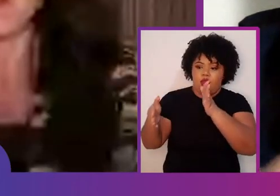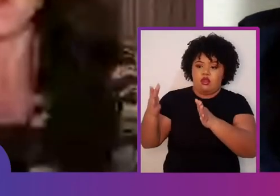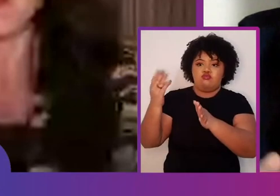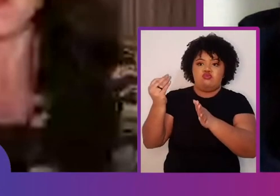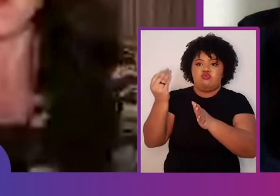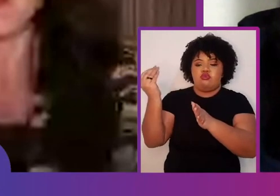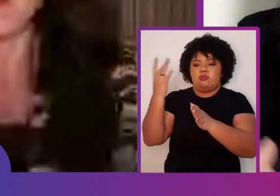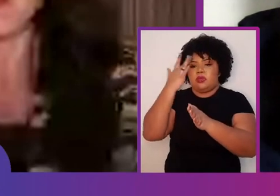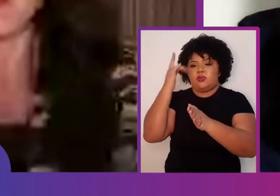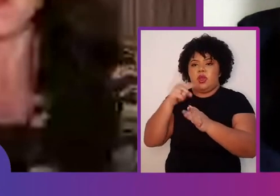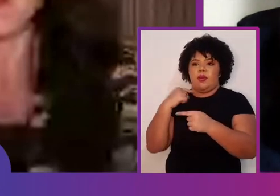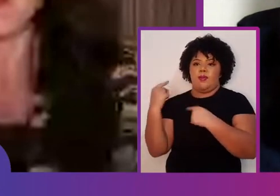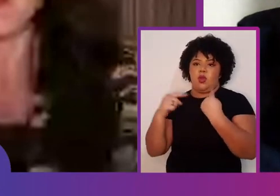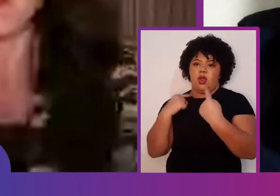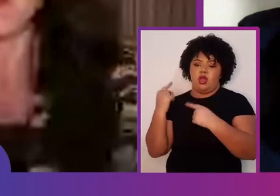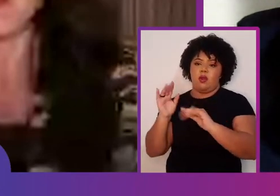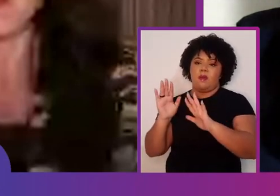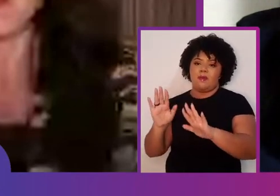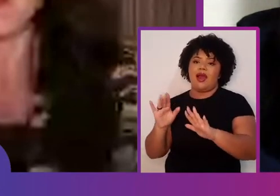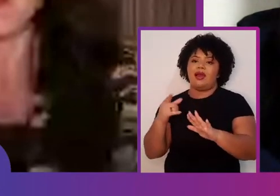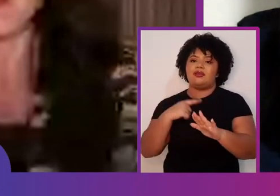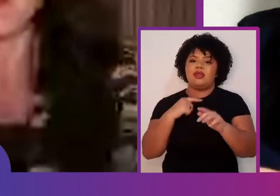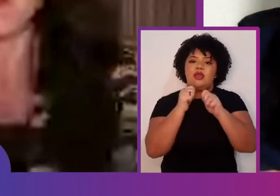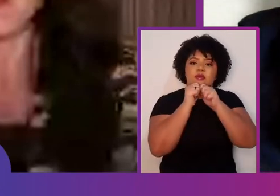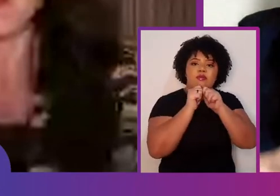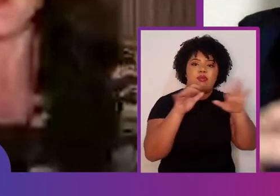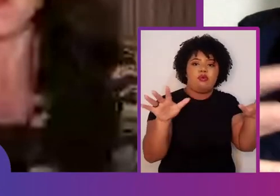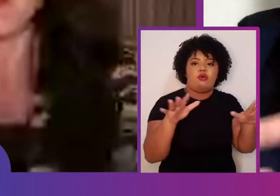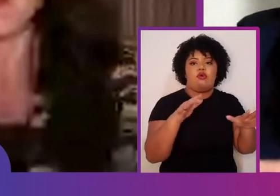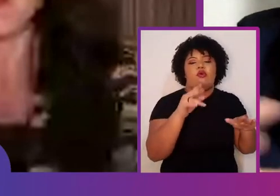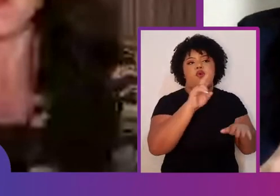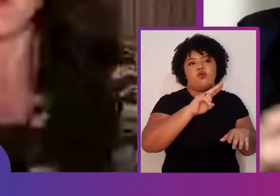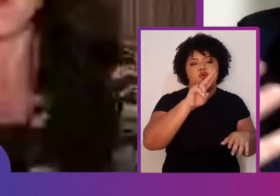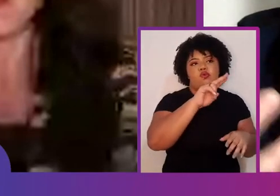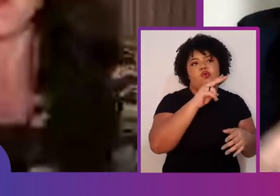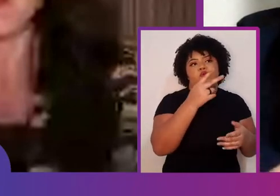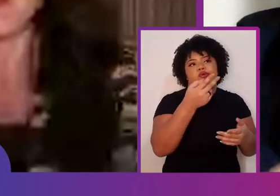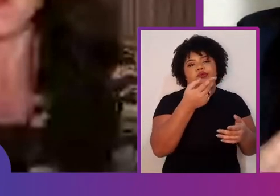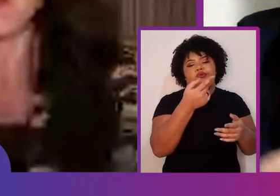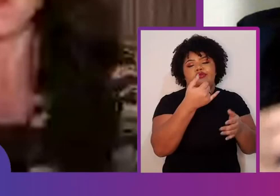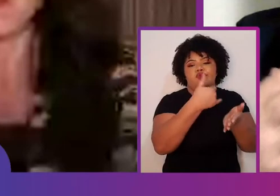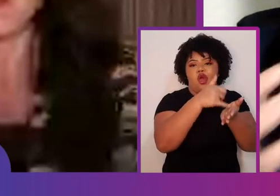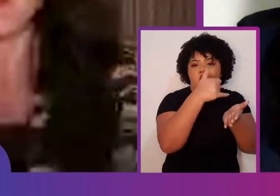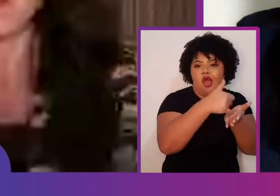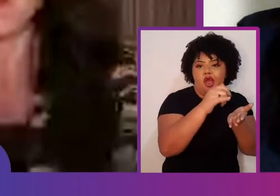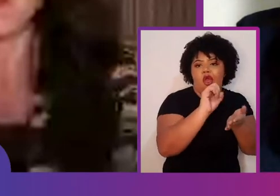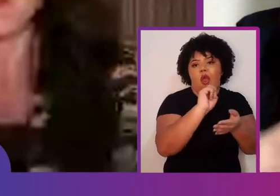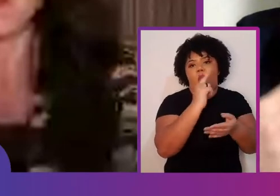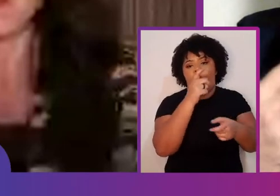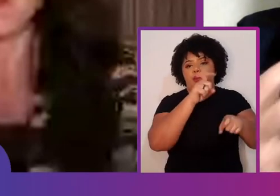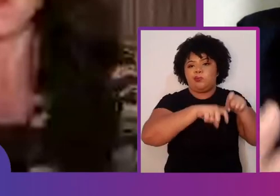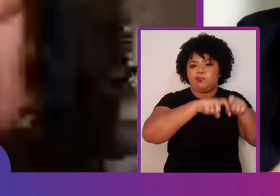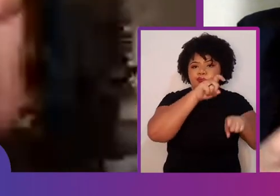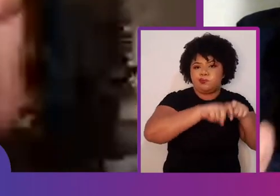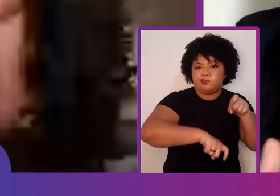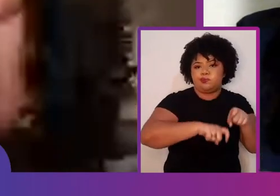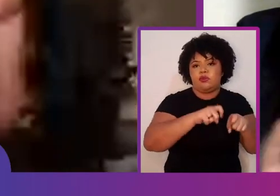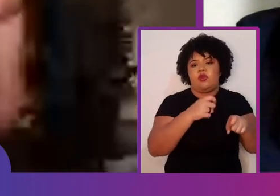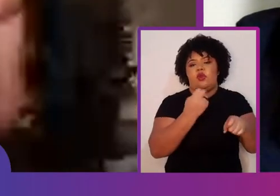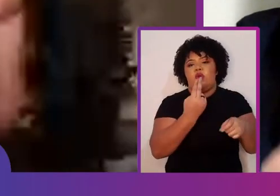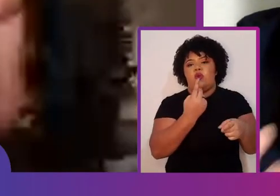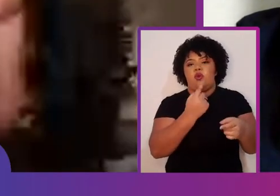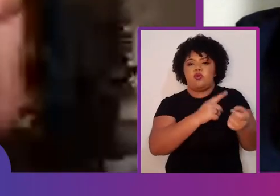propagação ligada ou ao uso de drogas, ou ao sexo, ou a algum tipo de contato sangue-sangue,